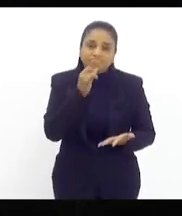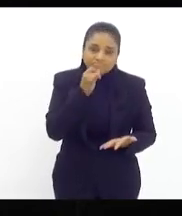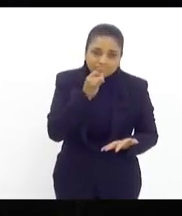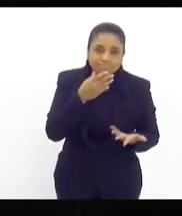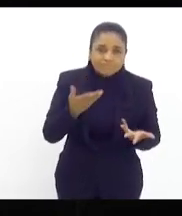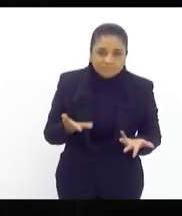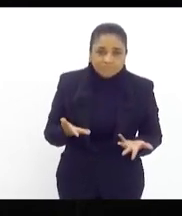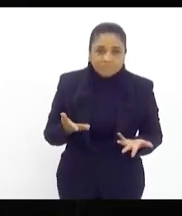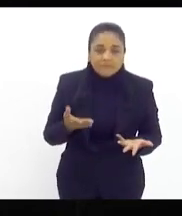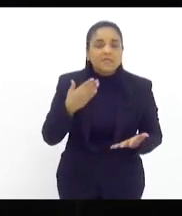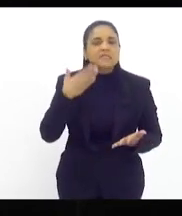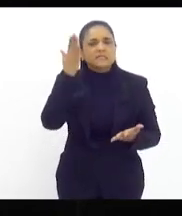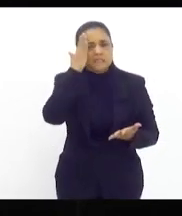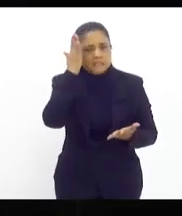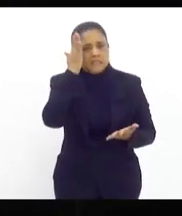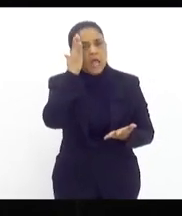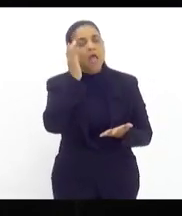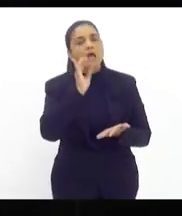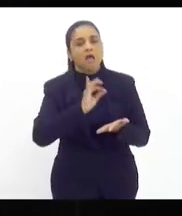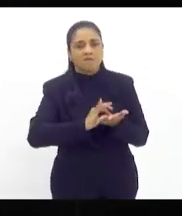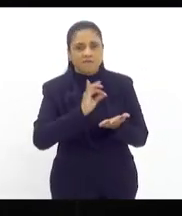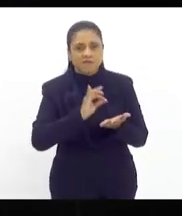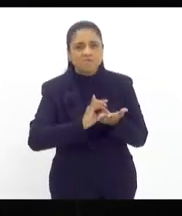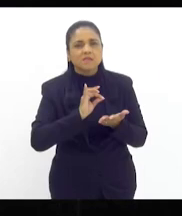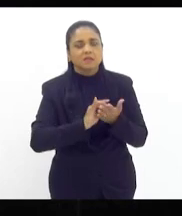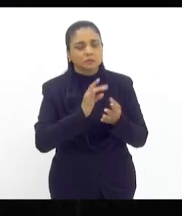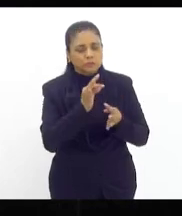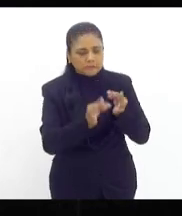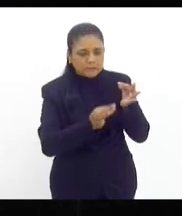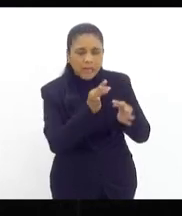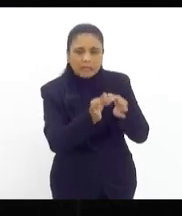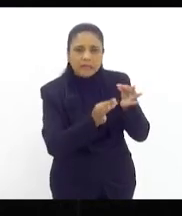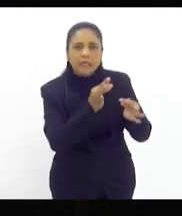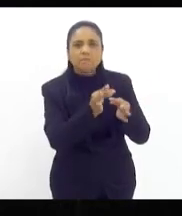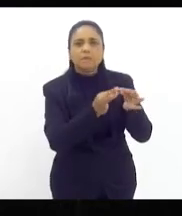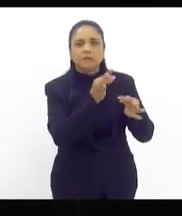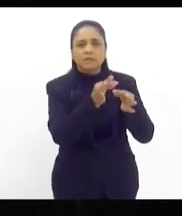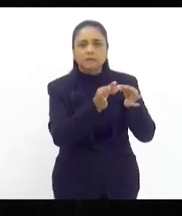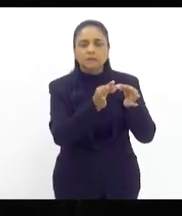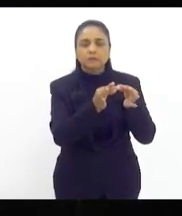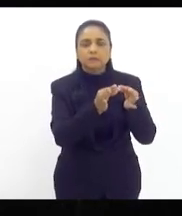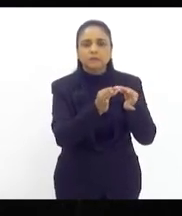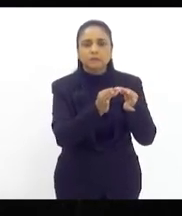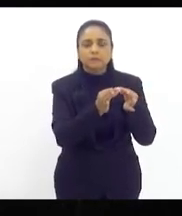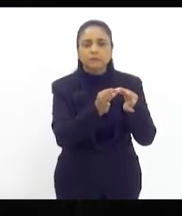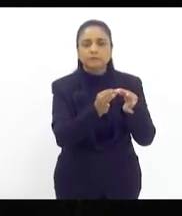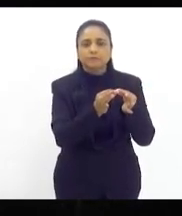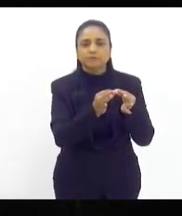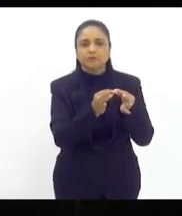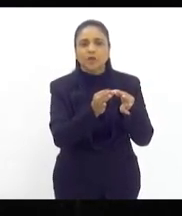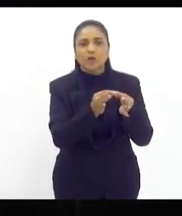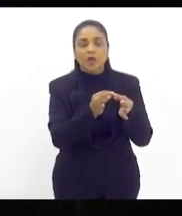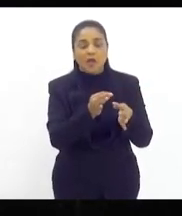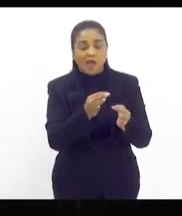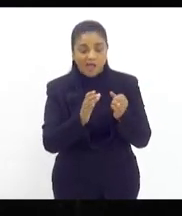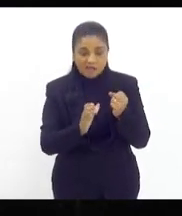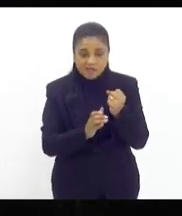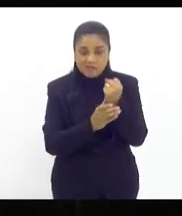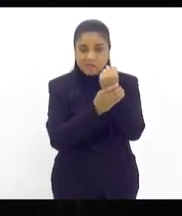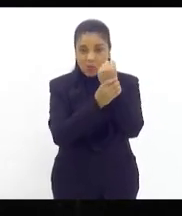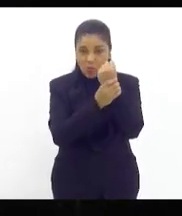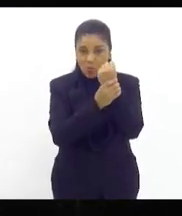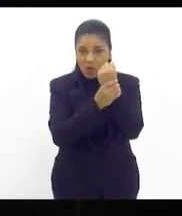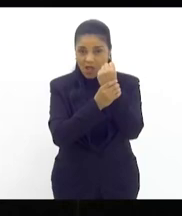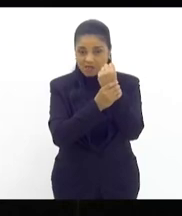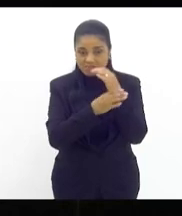gente sabe a realidade o tratamento que na maioria das vezes as forças de segurança tem